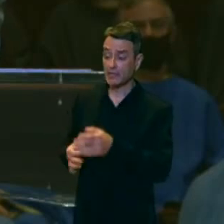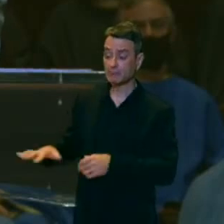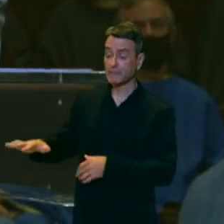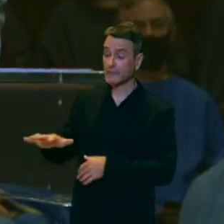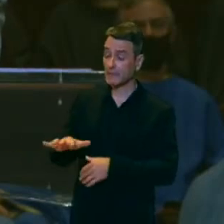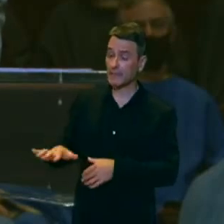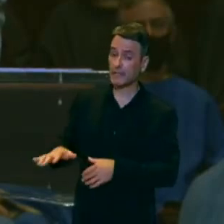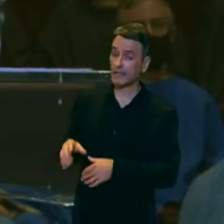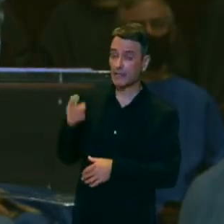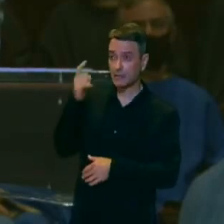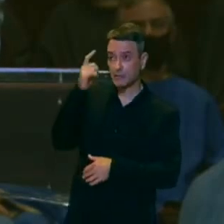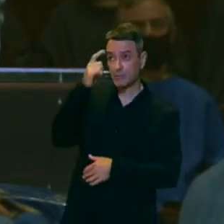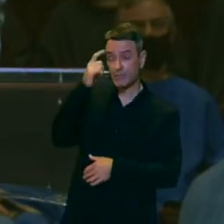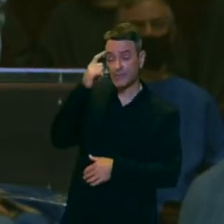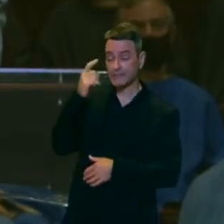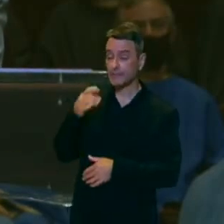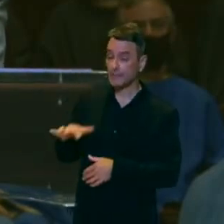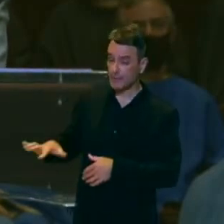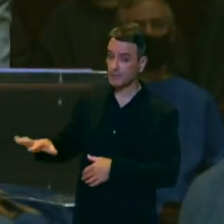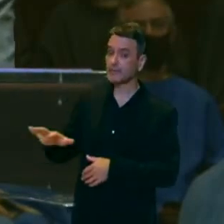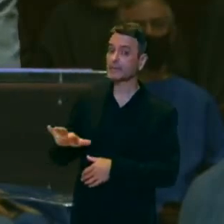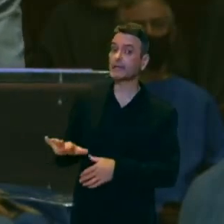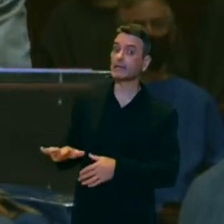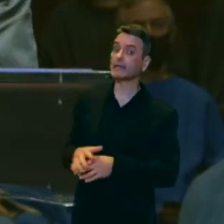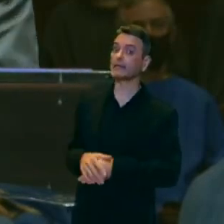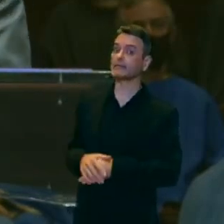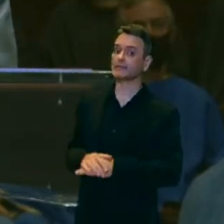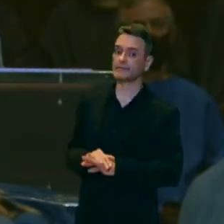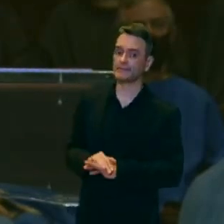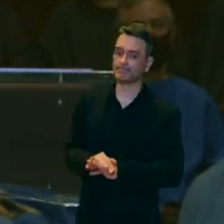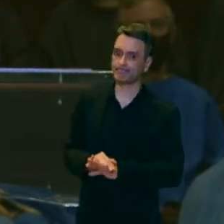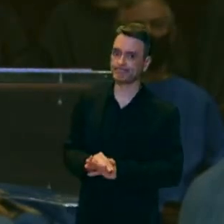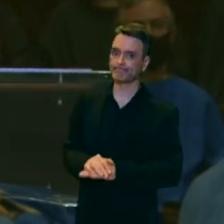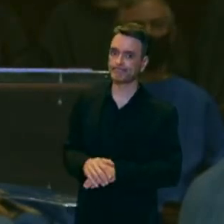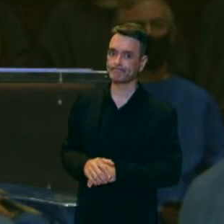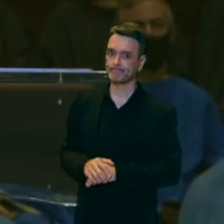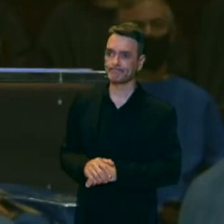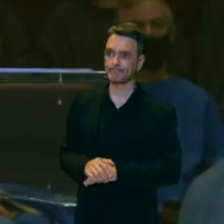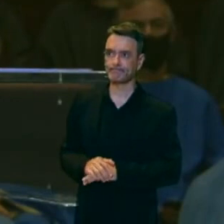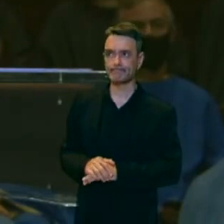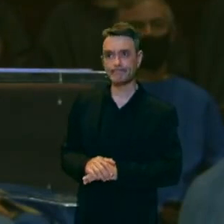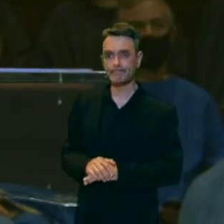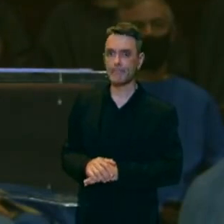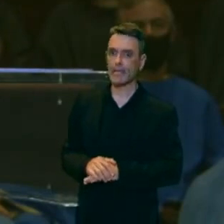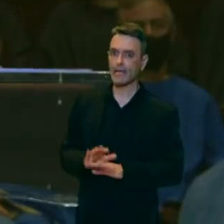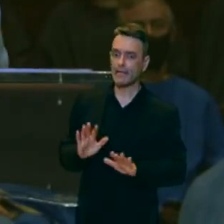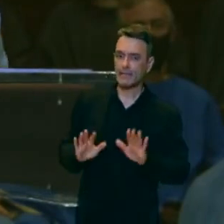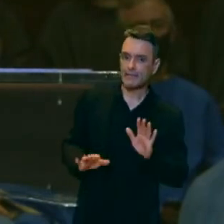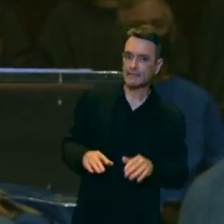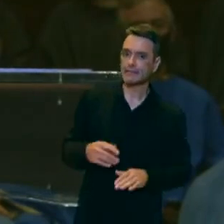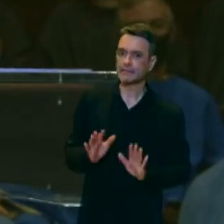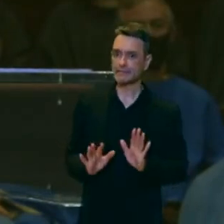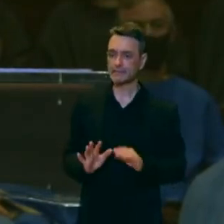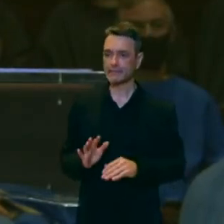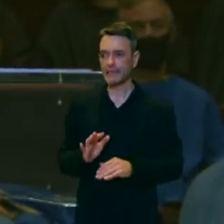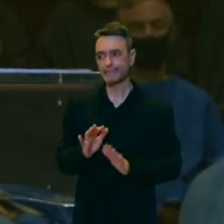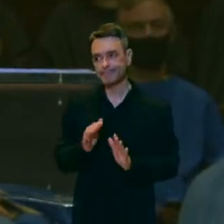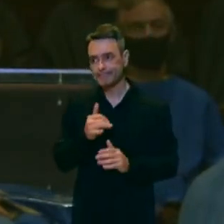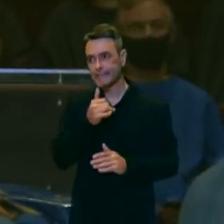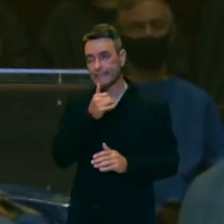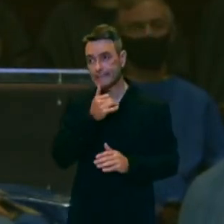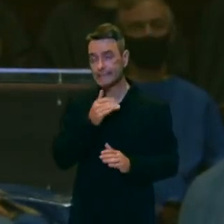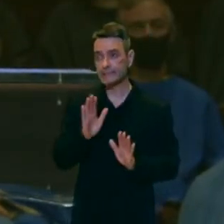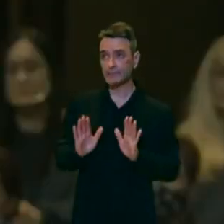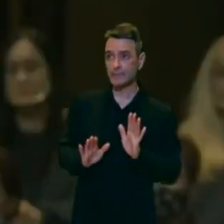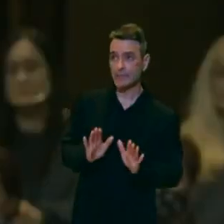o pensamento deles, a ideia deles. E é triste quando nós perdemos o temor do